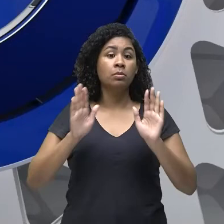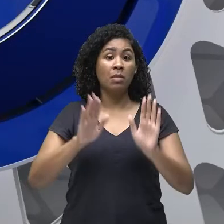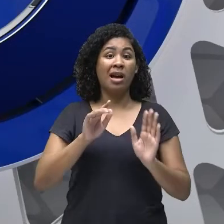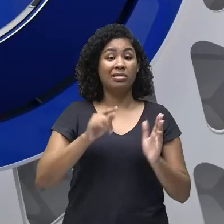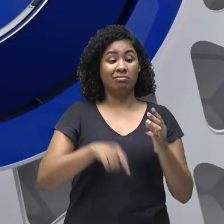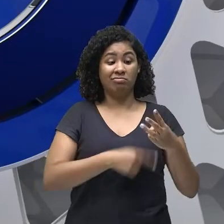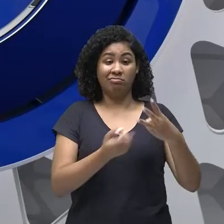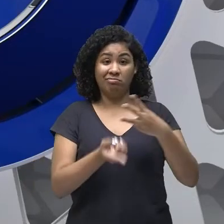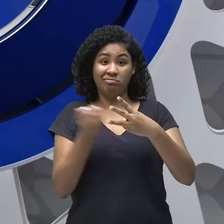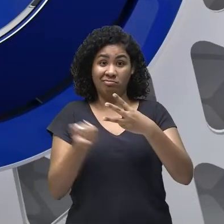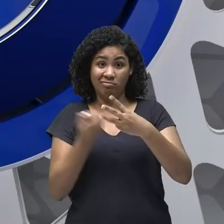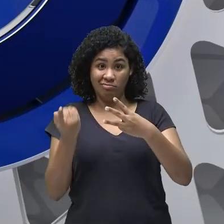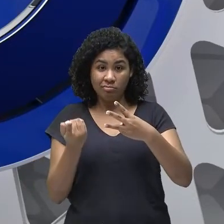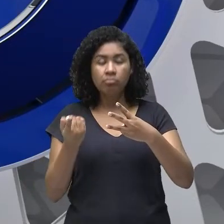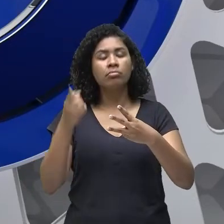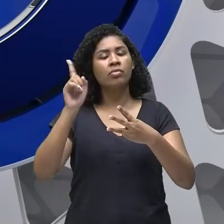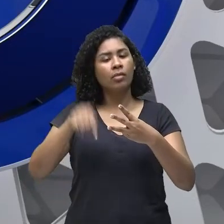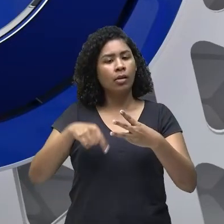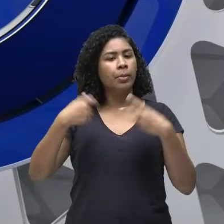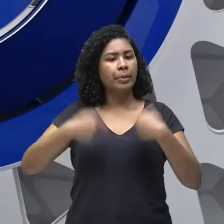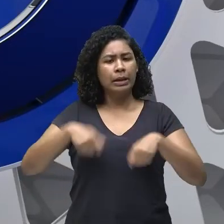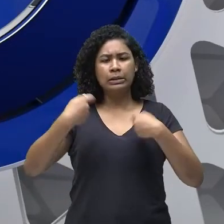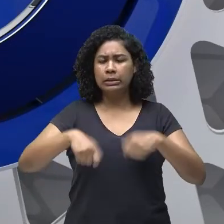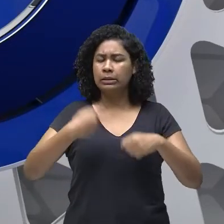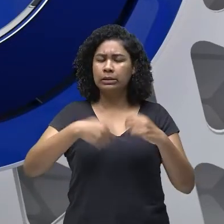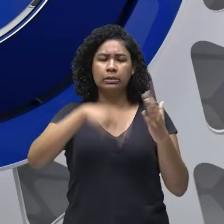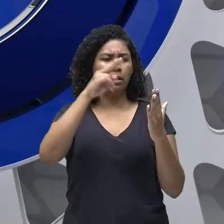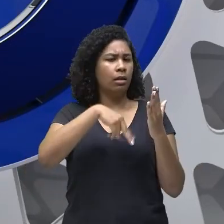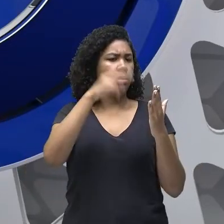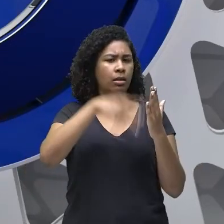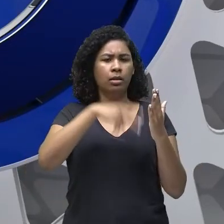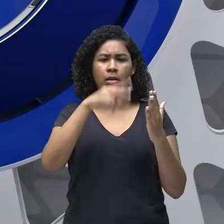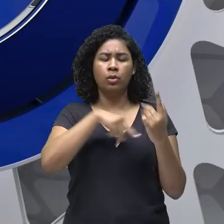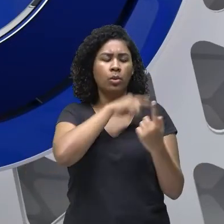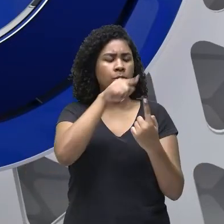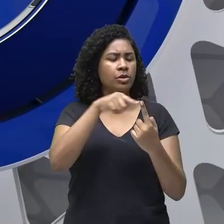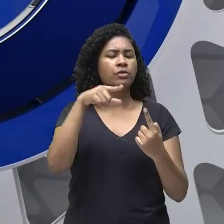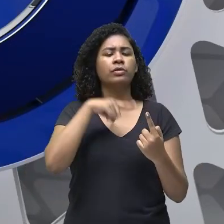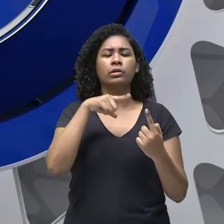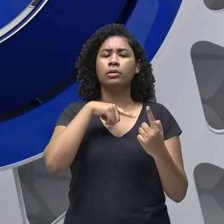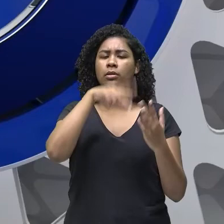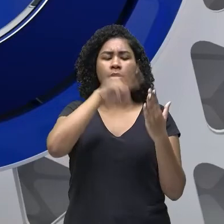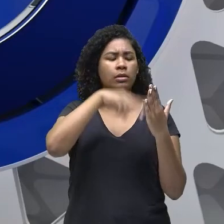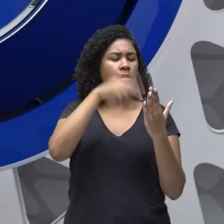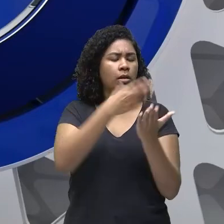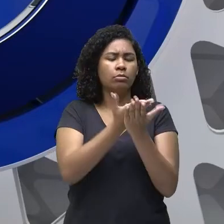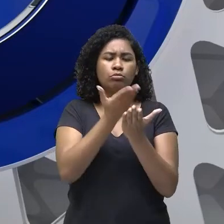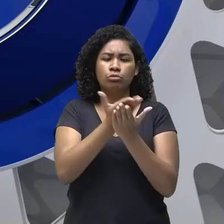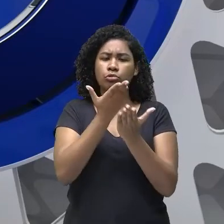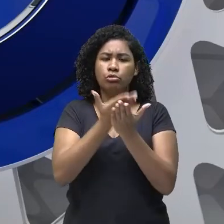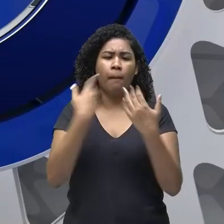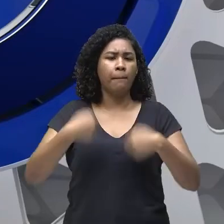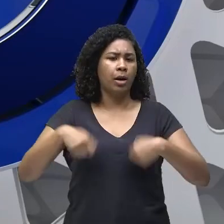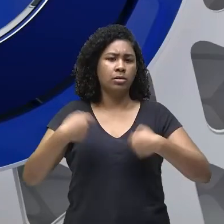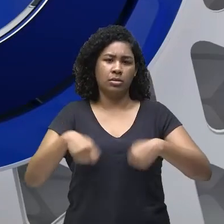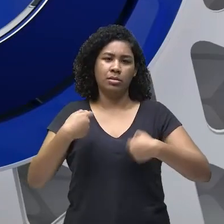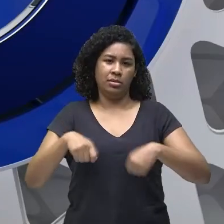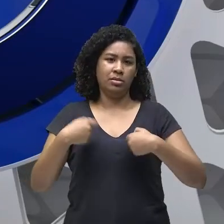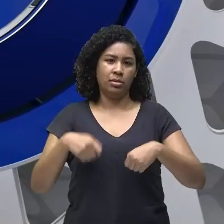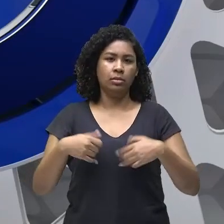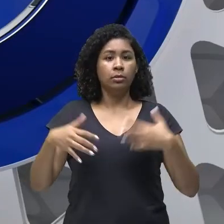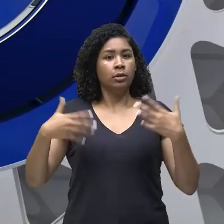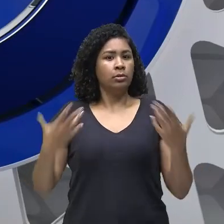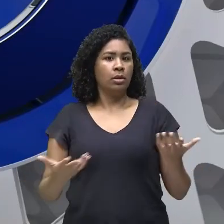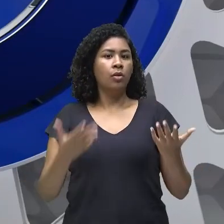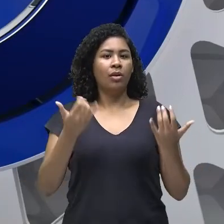Reading você vai ler, você tem algo determinado para aquilo, né? Você está lendo para estudo, você vai precisar